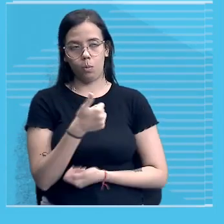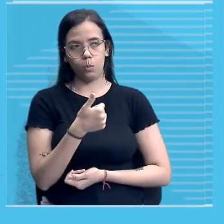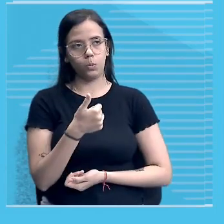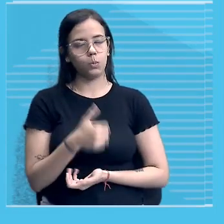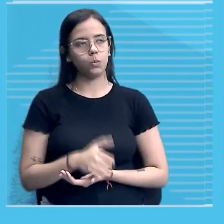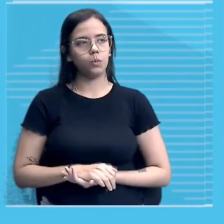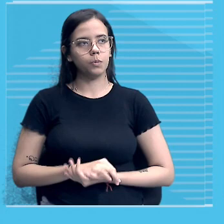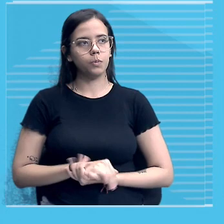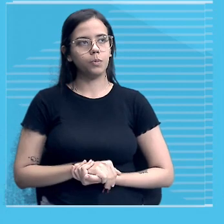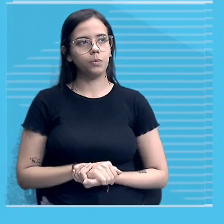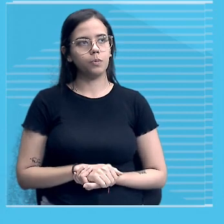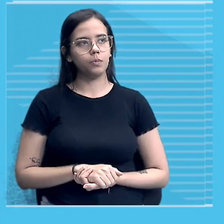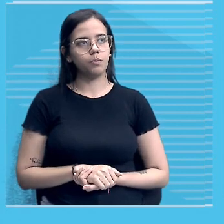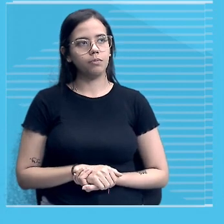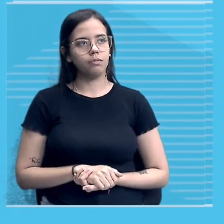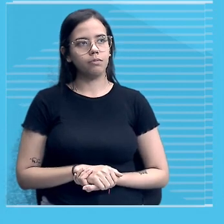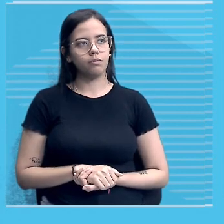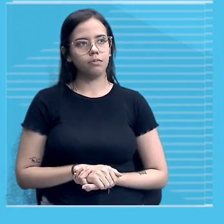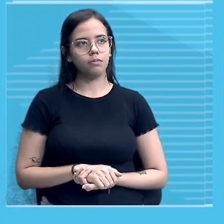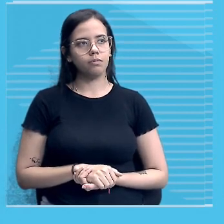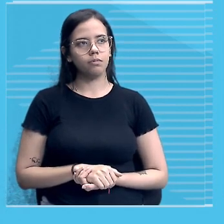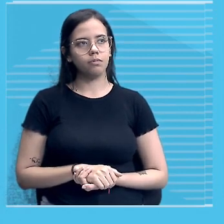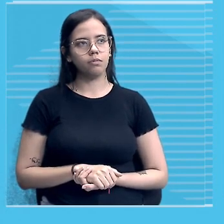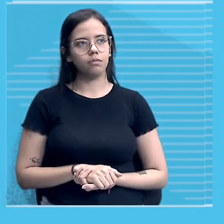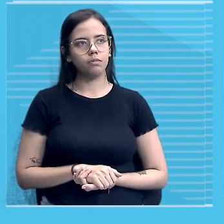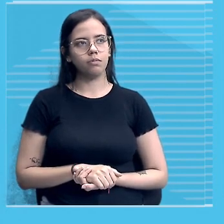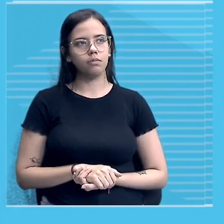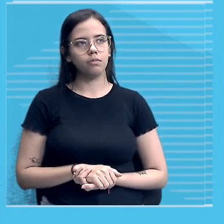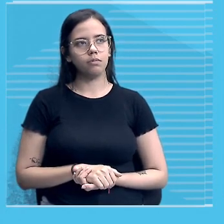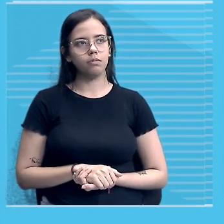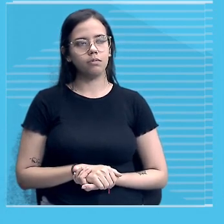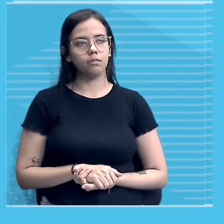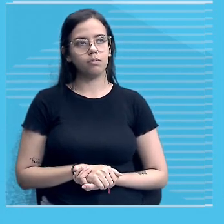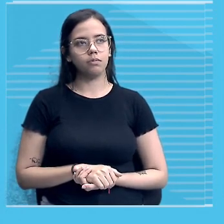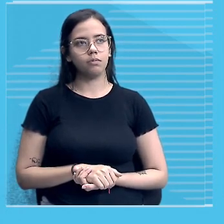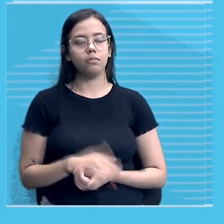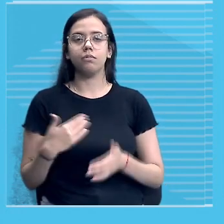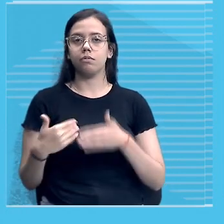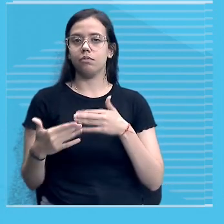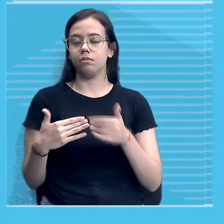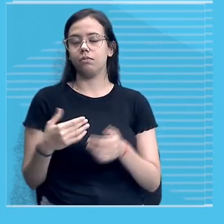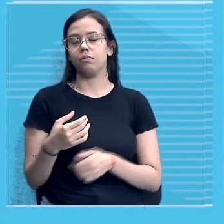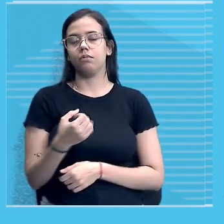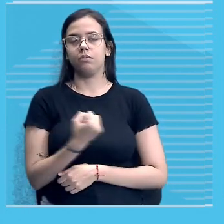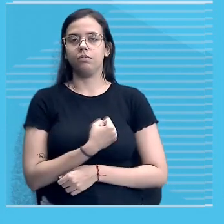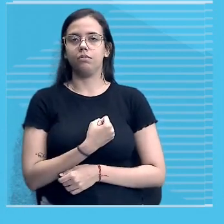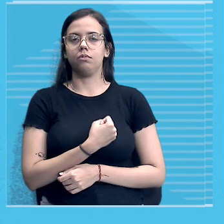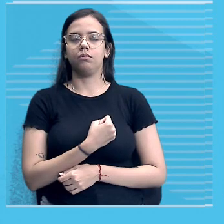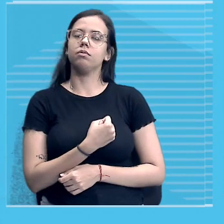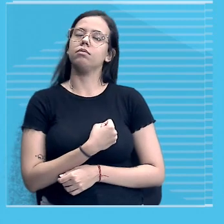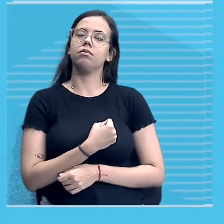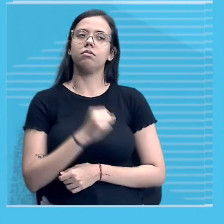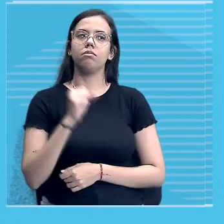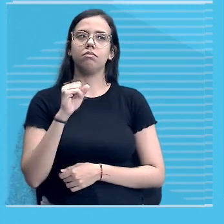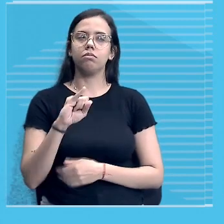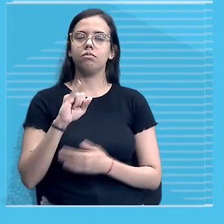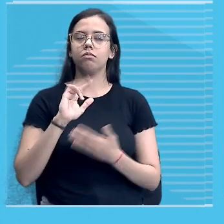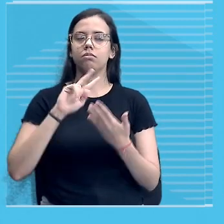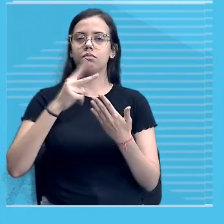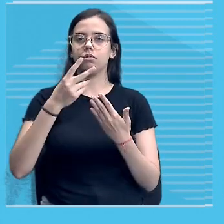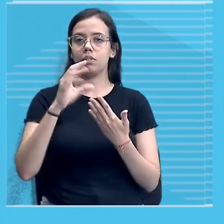Qual o meu povo qualquer número elevado a zero é igual a 1 bom